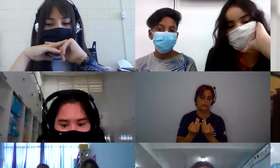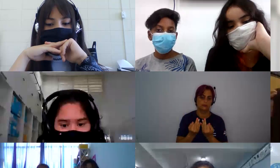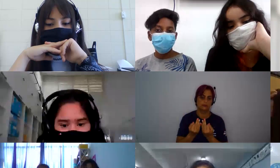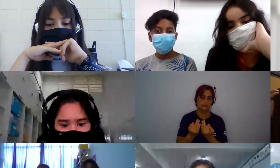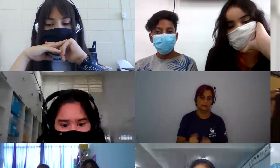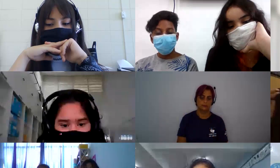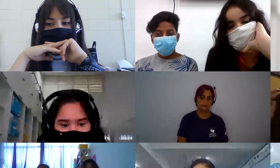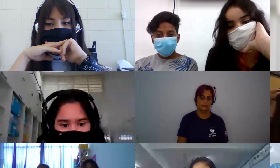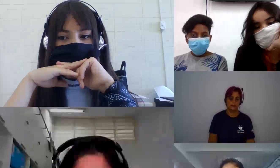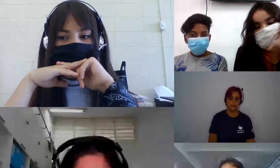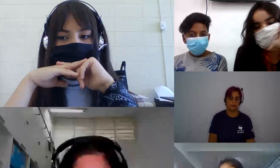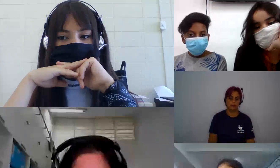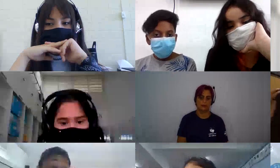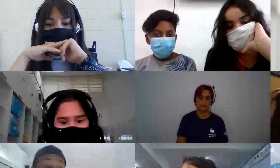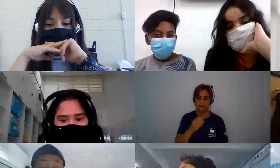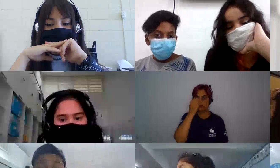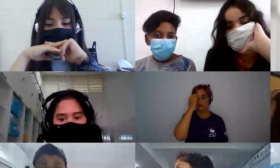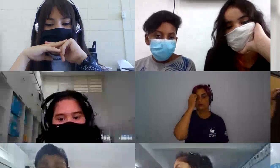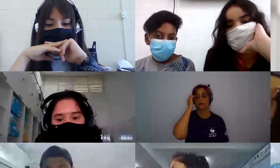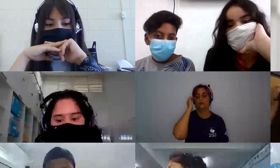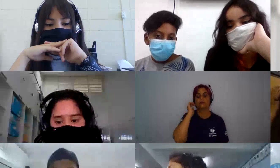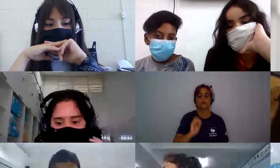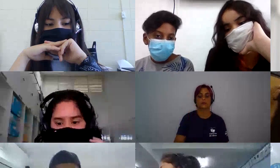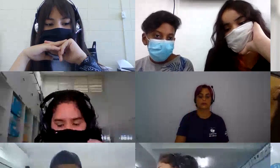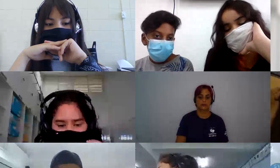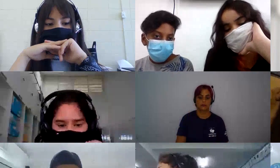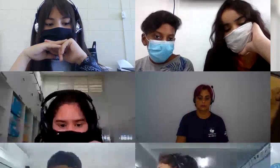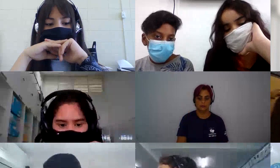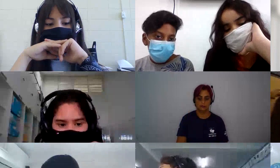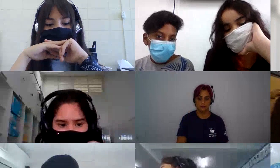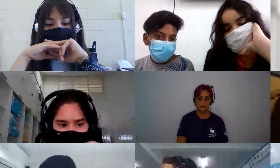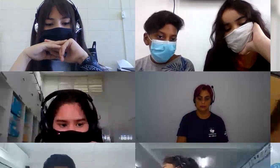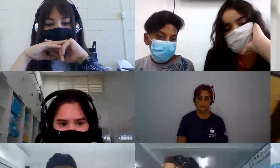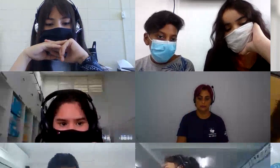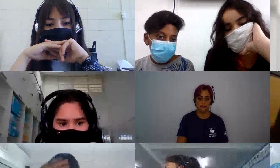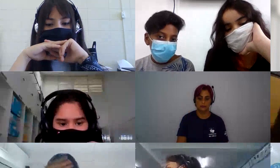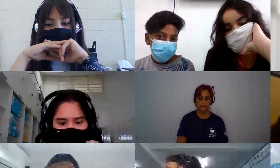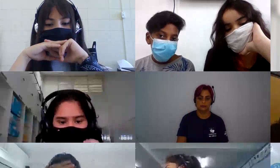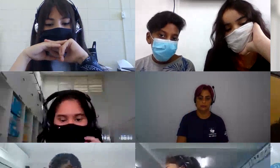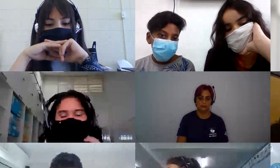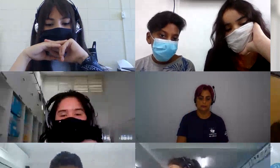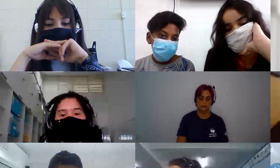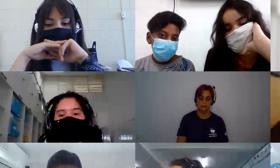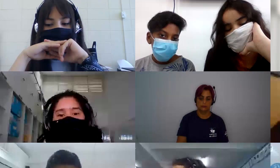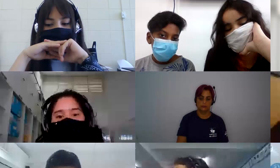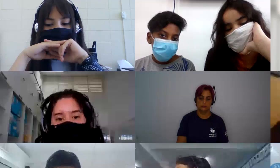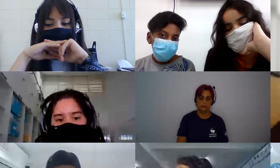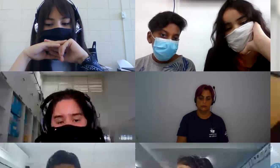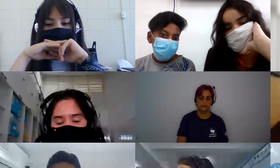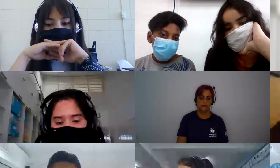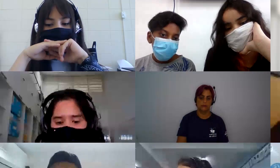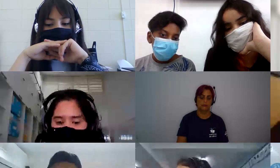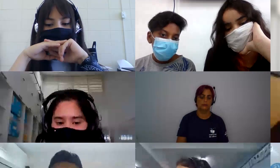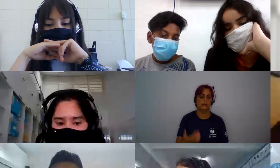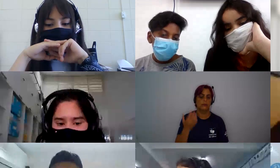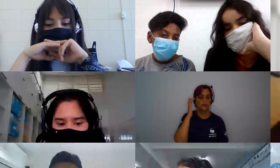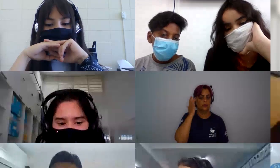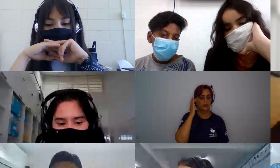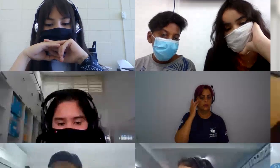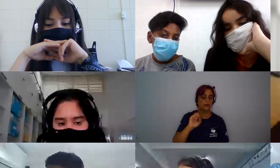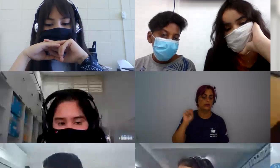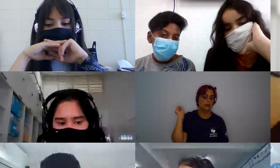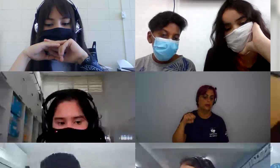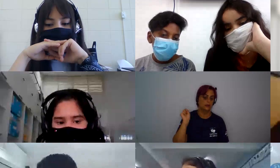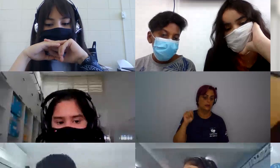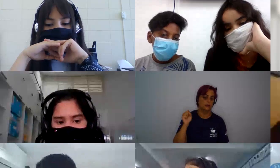É, Nádia, pode falar? Desculpa, Nádia, a gente cortou aí o barulho. Uhum. É, eu acho que sim, às